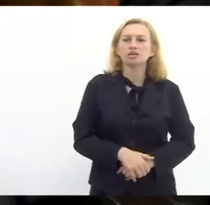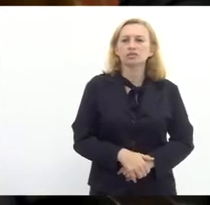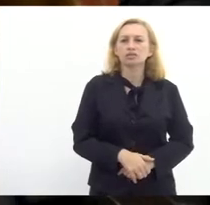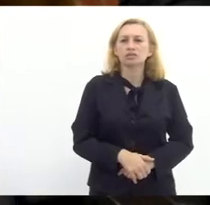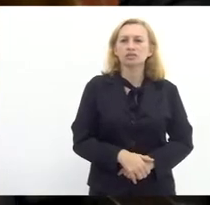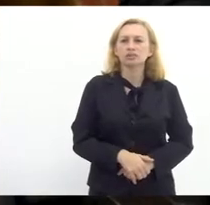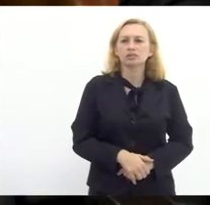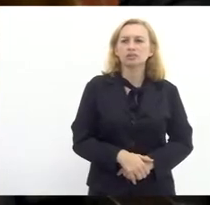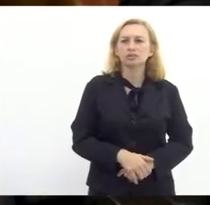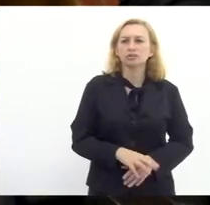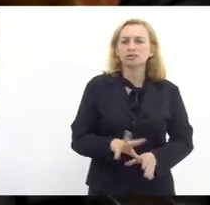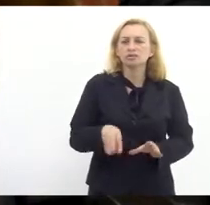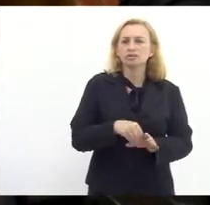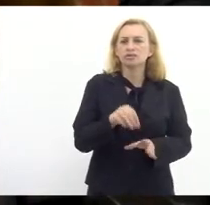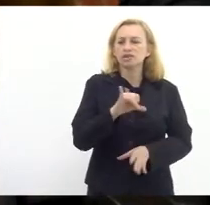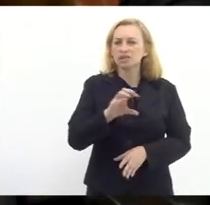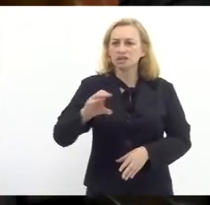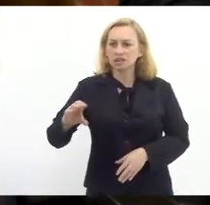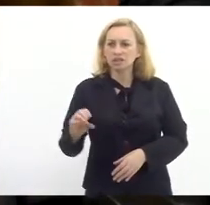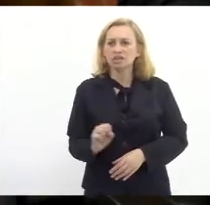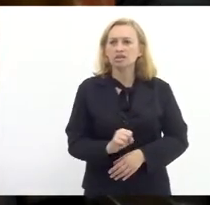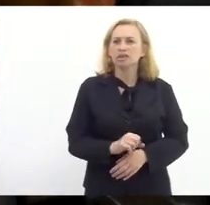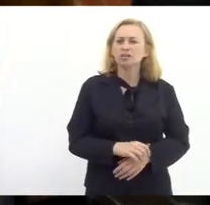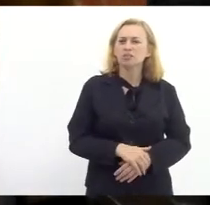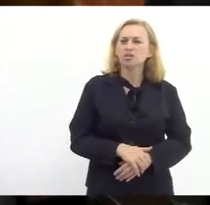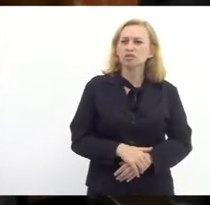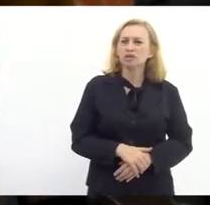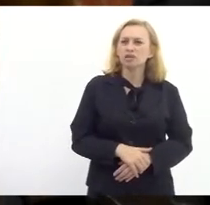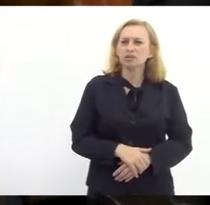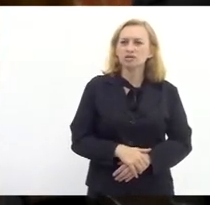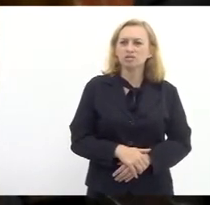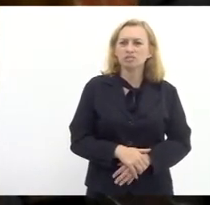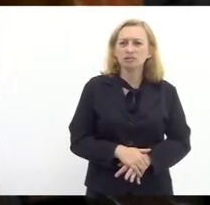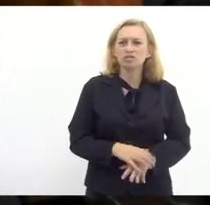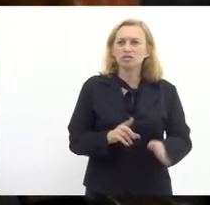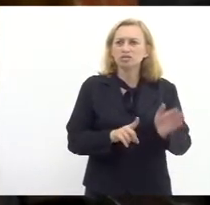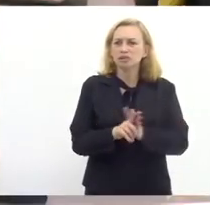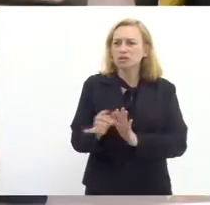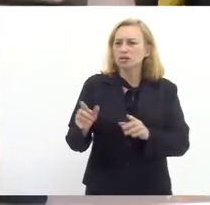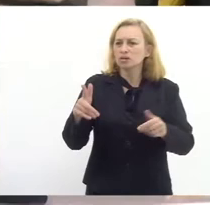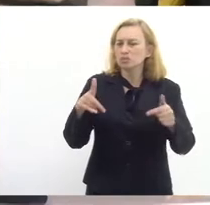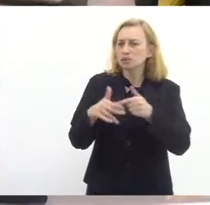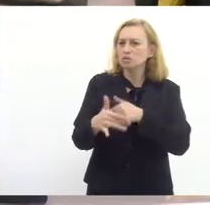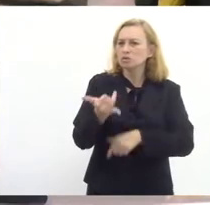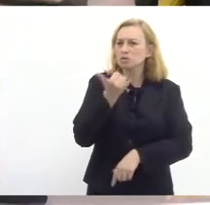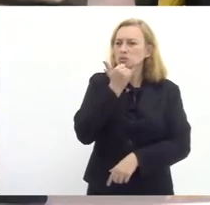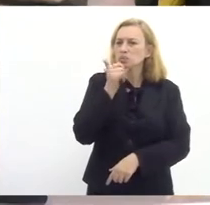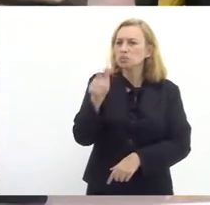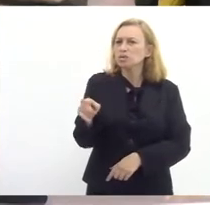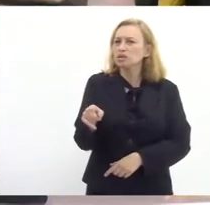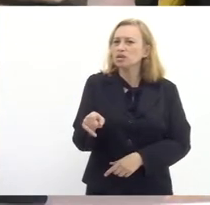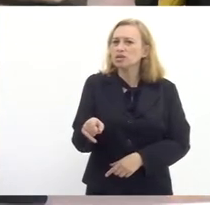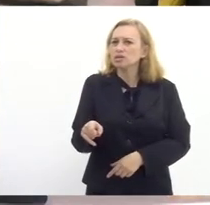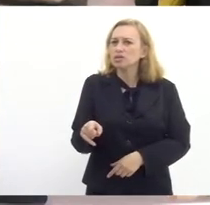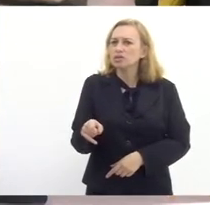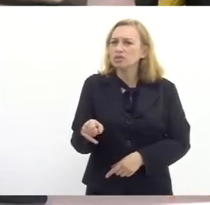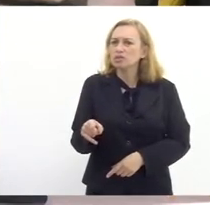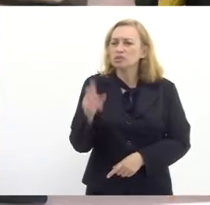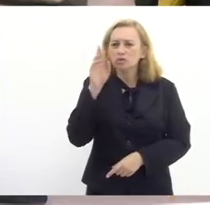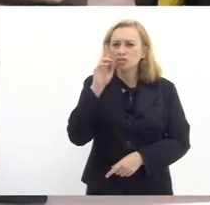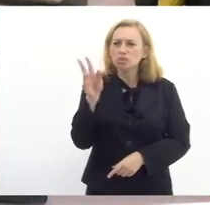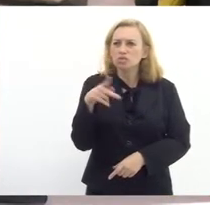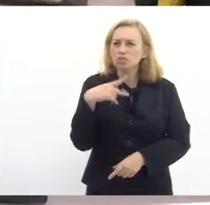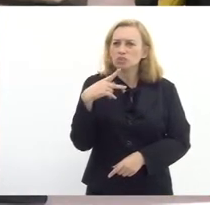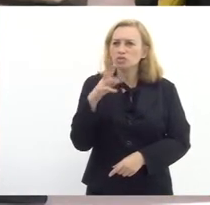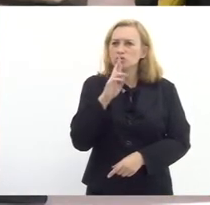que fica dentro do CICC. Eu queria lhe perguntar, presidente, um pouco mais. Desculpe interromper, Vossa Senhoria, é porque o senhor respondeu, disse